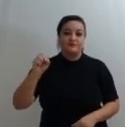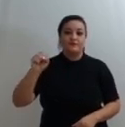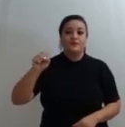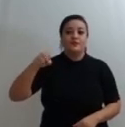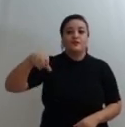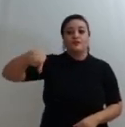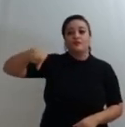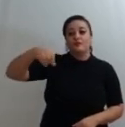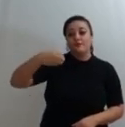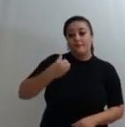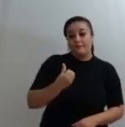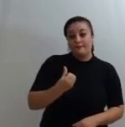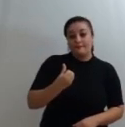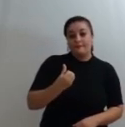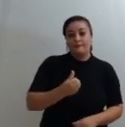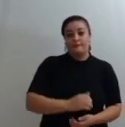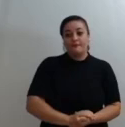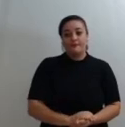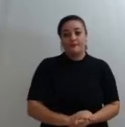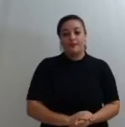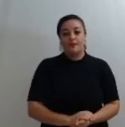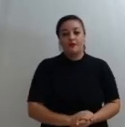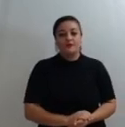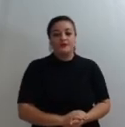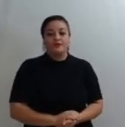532-896. Pois não, ministro Sebastião.